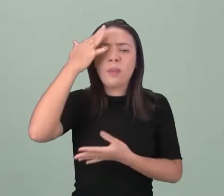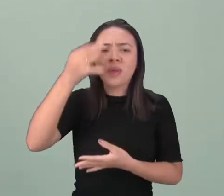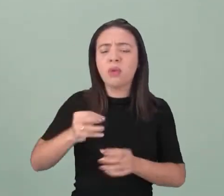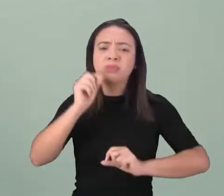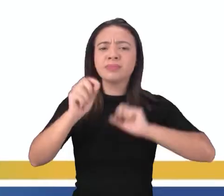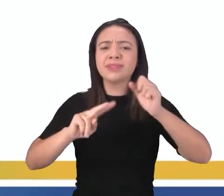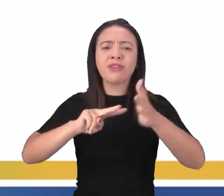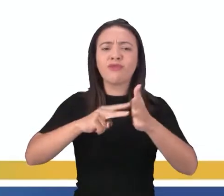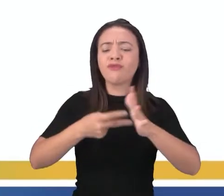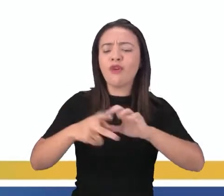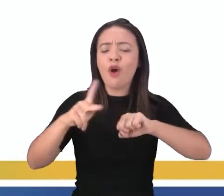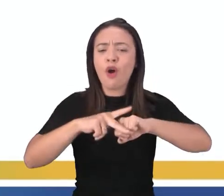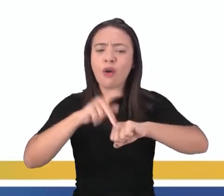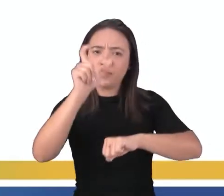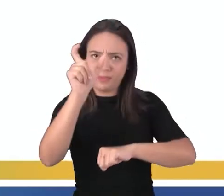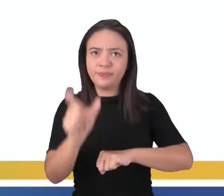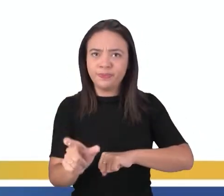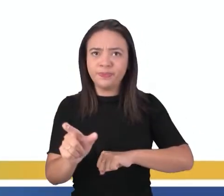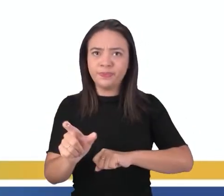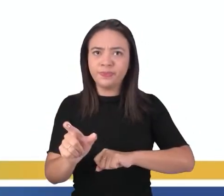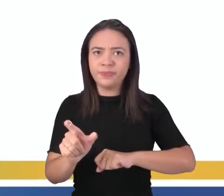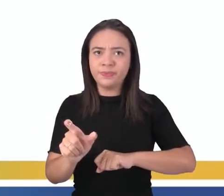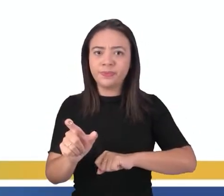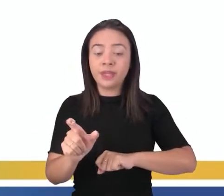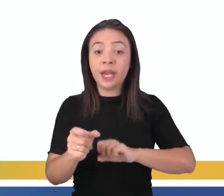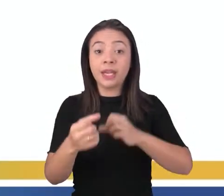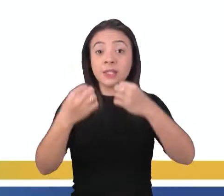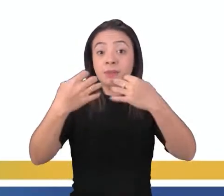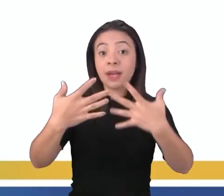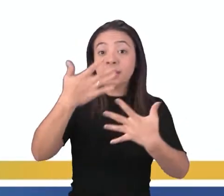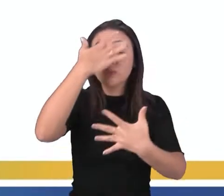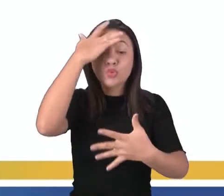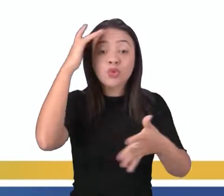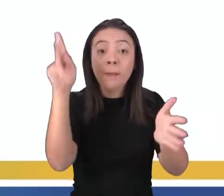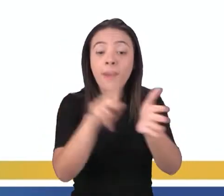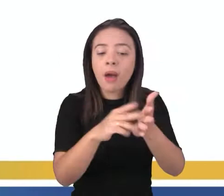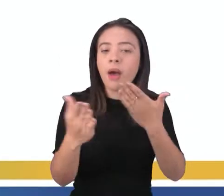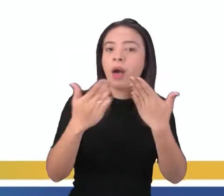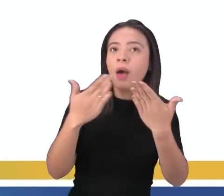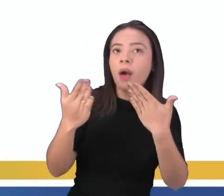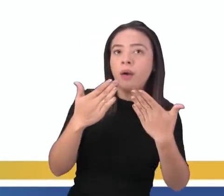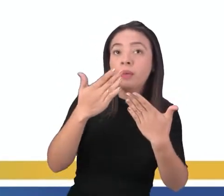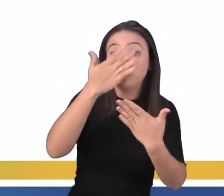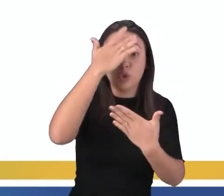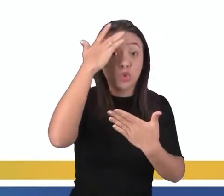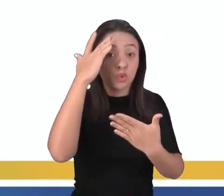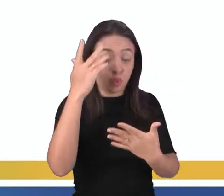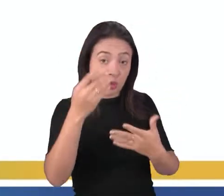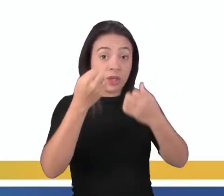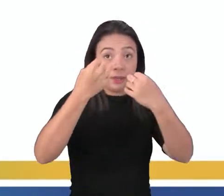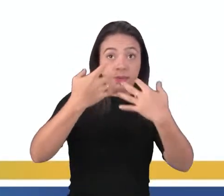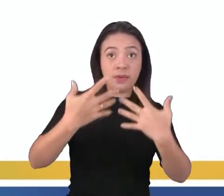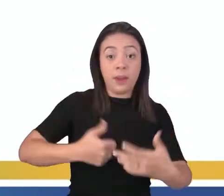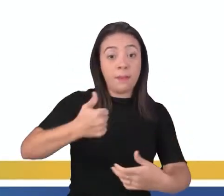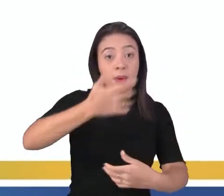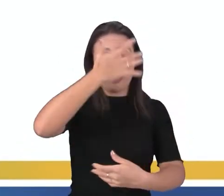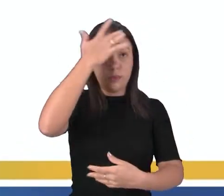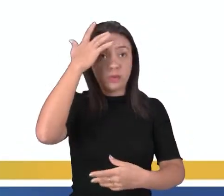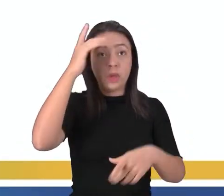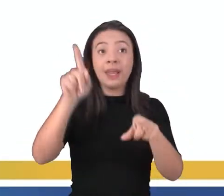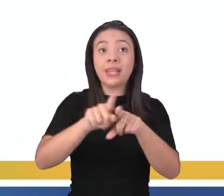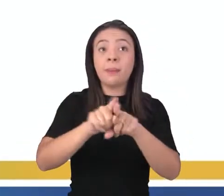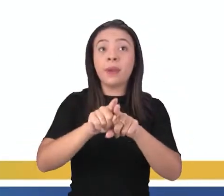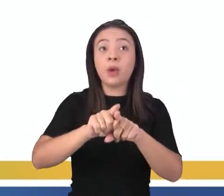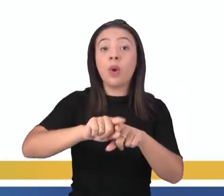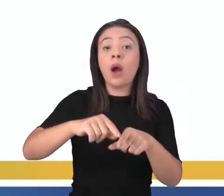são os pronomes pessoais. Os pronomes pessoais indicam as pessoas do discurso, quem fala em primeira pessoa ou com